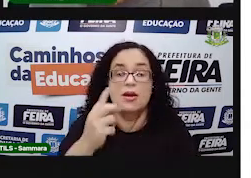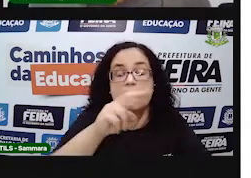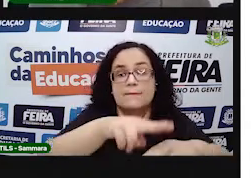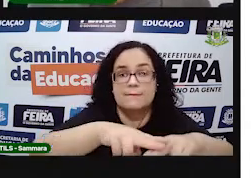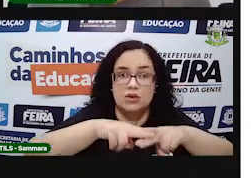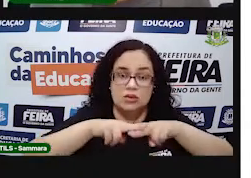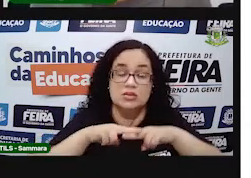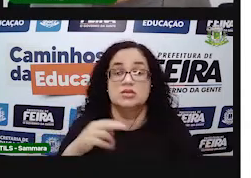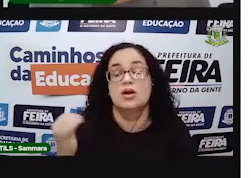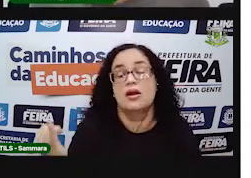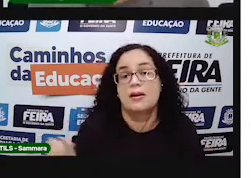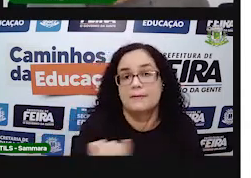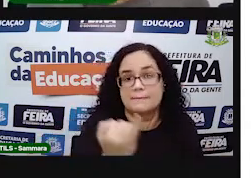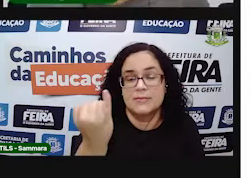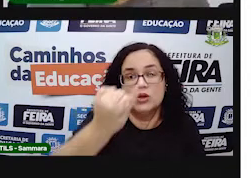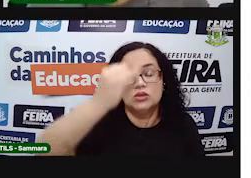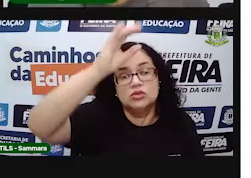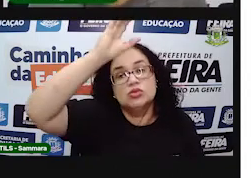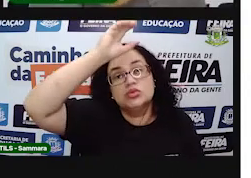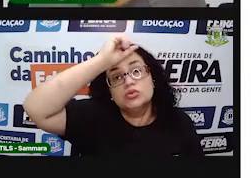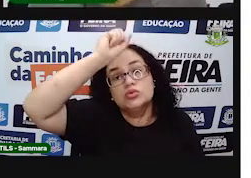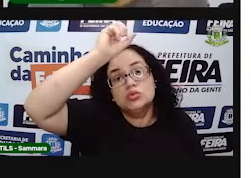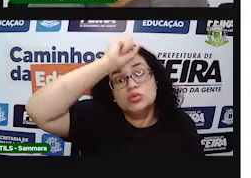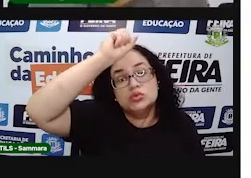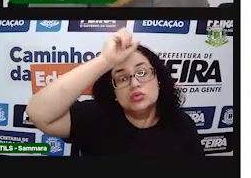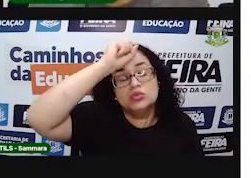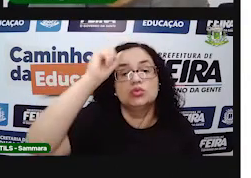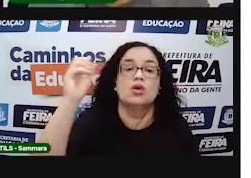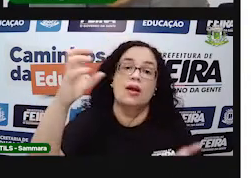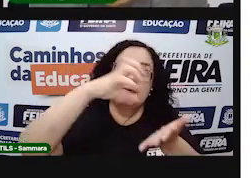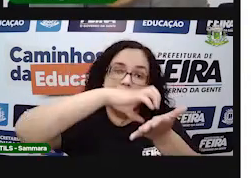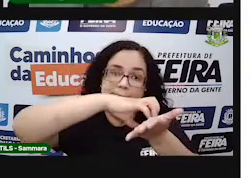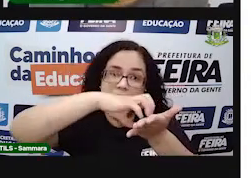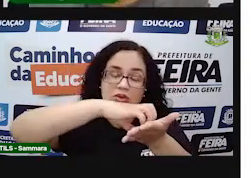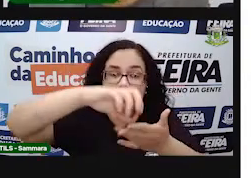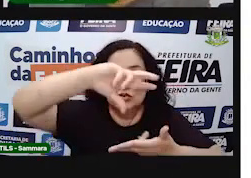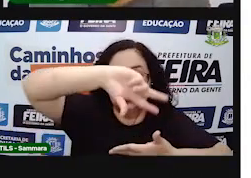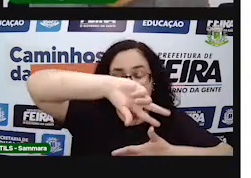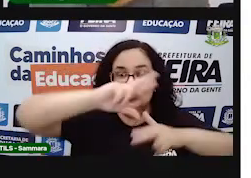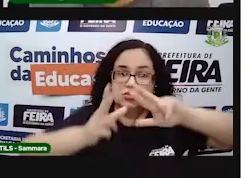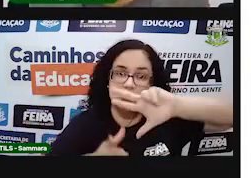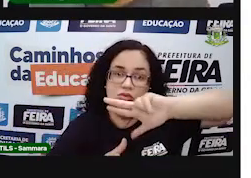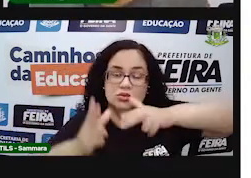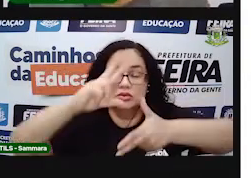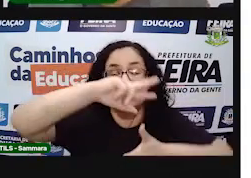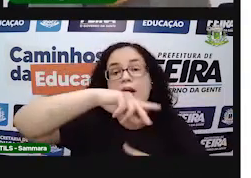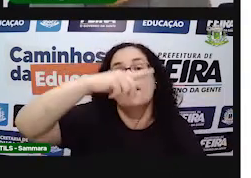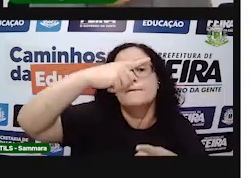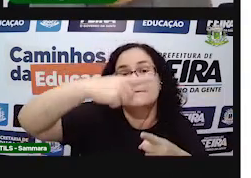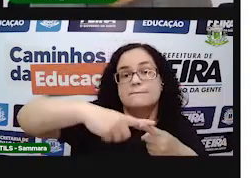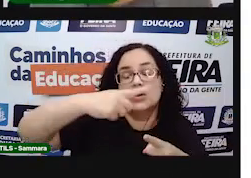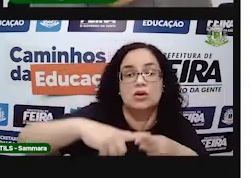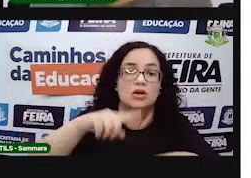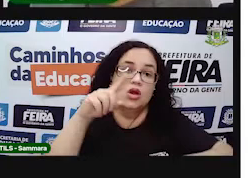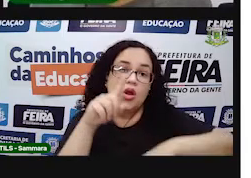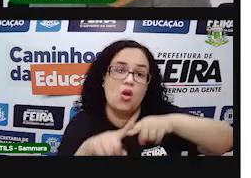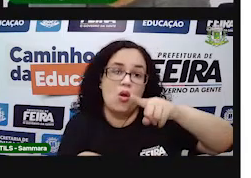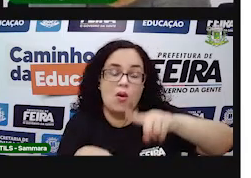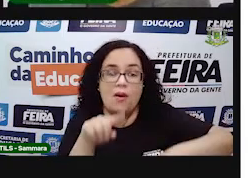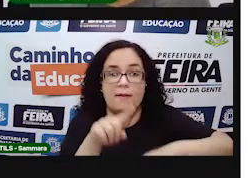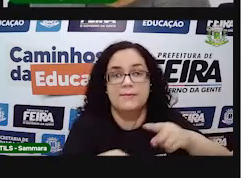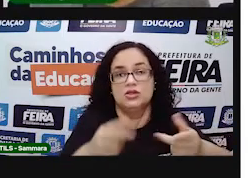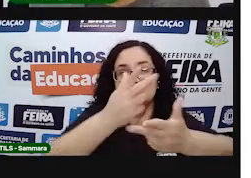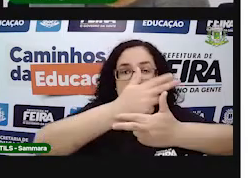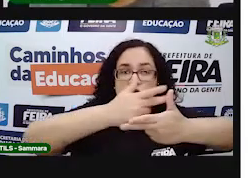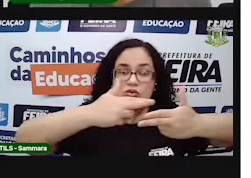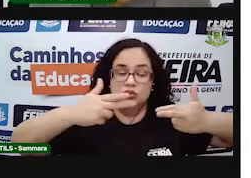e por isso que é muito importante a gente aprender sobre os sólidos geométricos, porque os